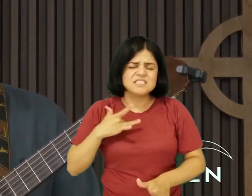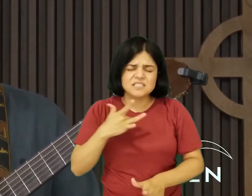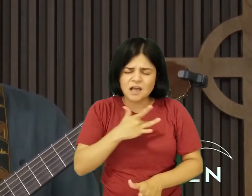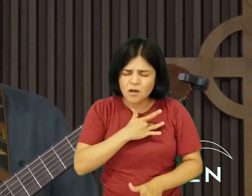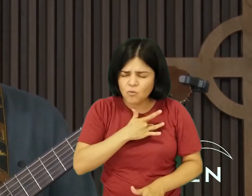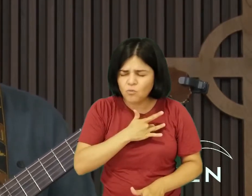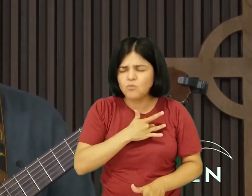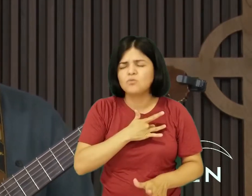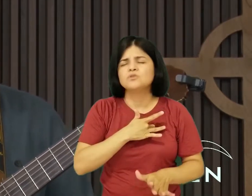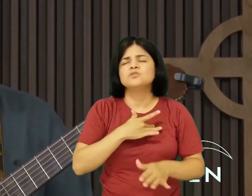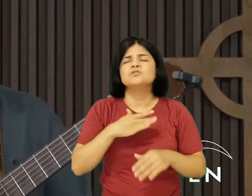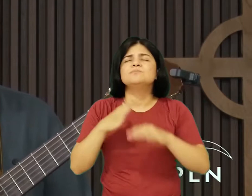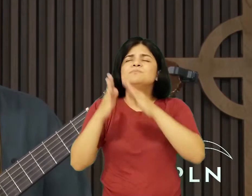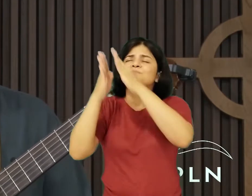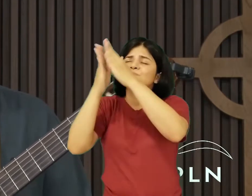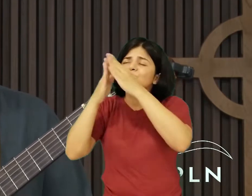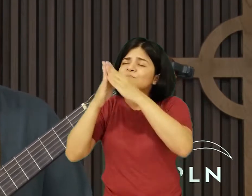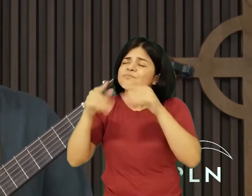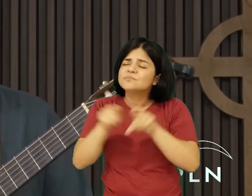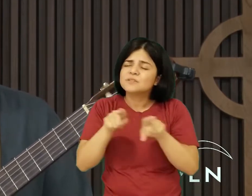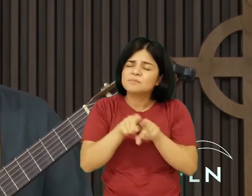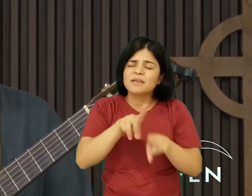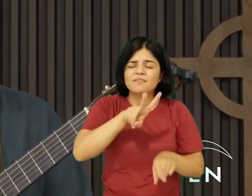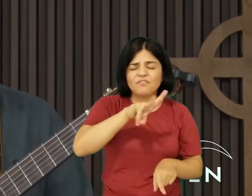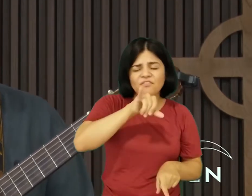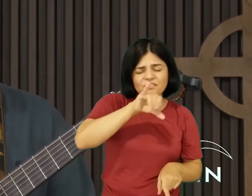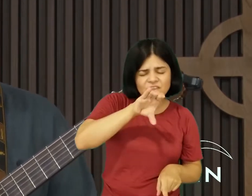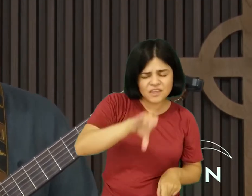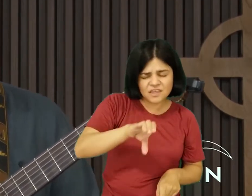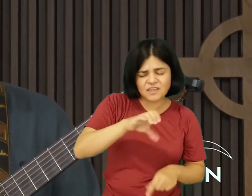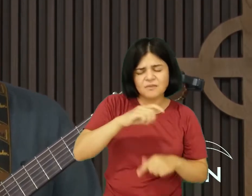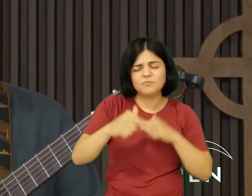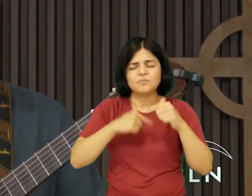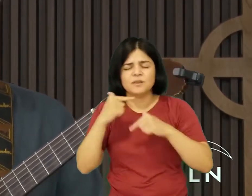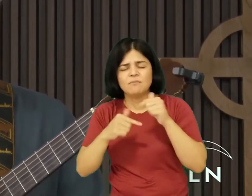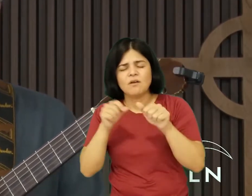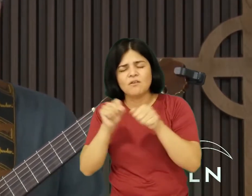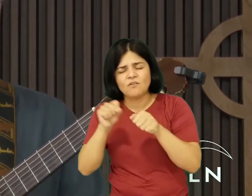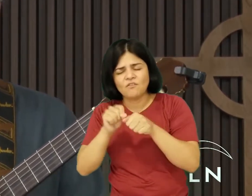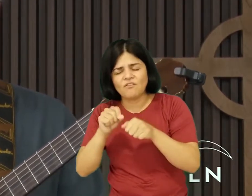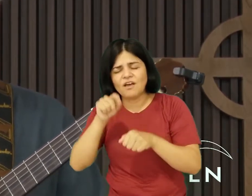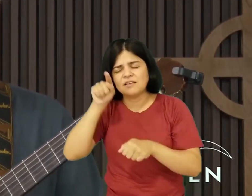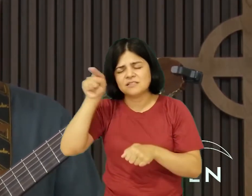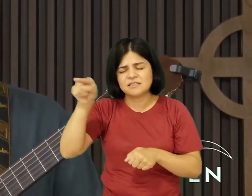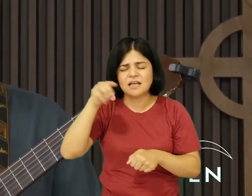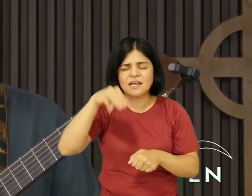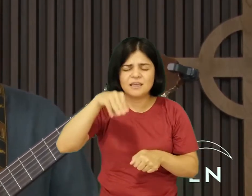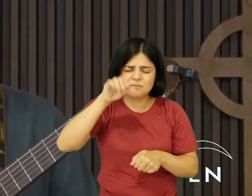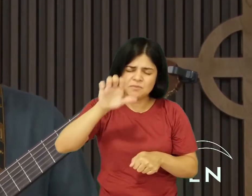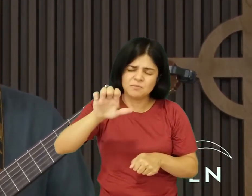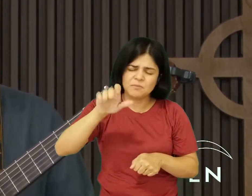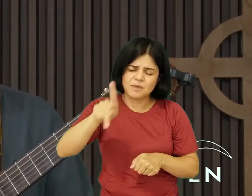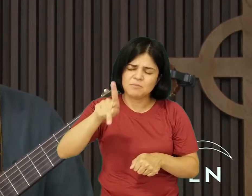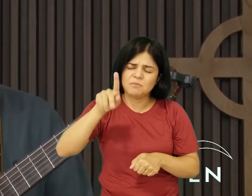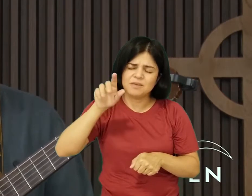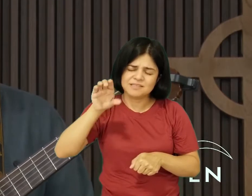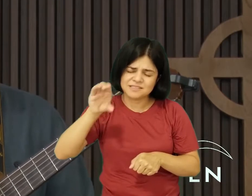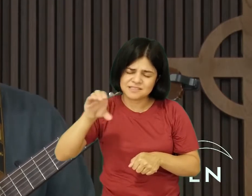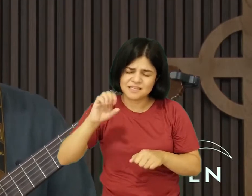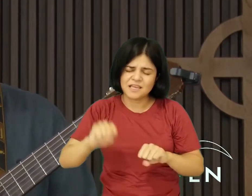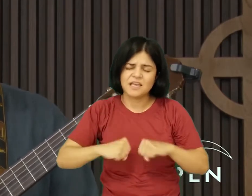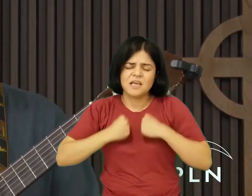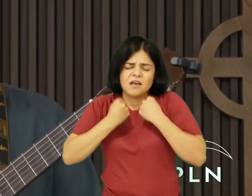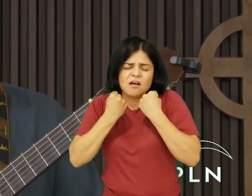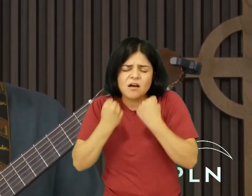Vicky, pelo João, pelo trabalho que a Vicky realiza junto à Mocidade para Cristo. Pedimos que o Senhor renove suas forças, lhe dê ânimo e continue usando a